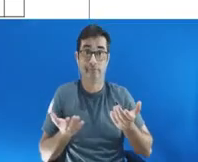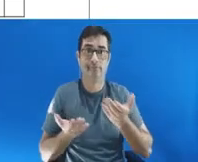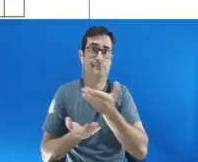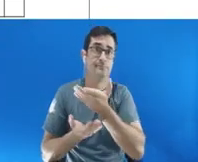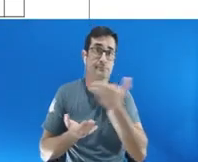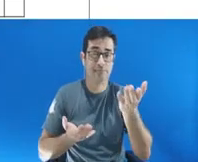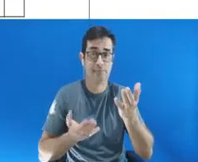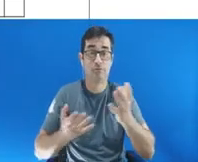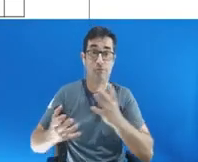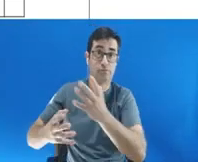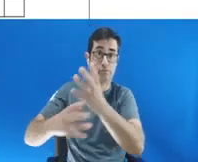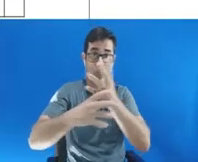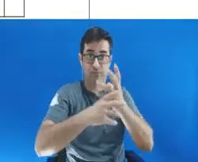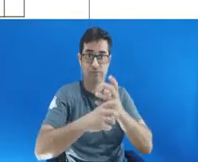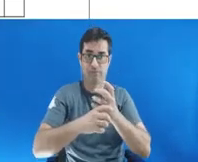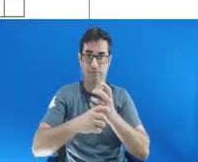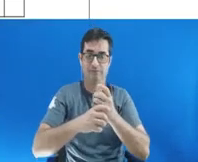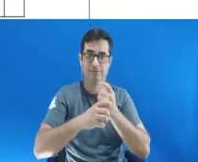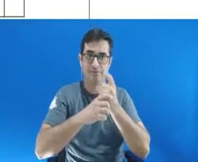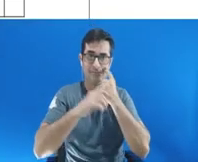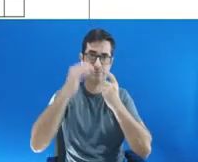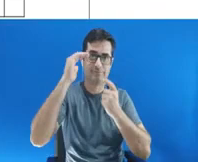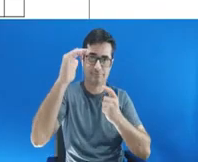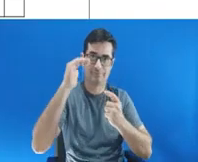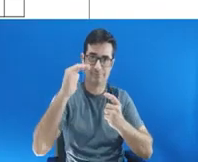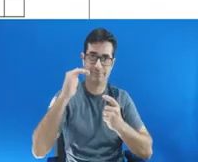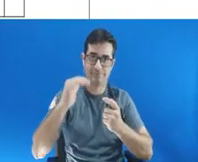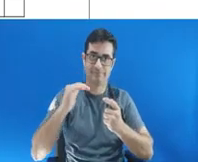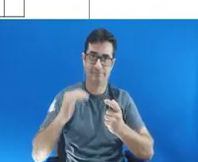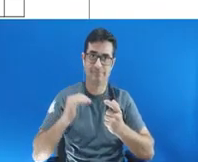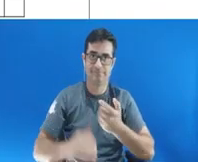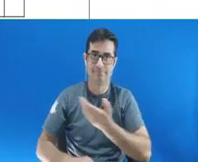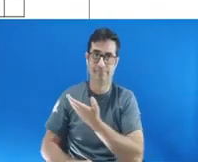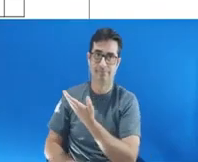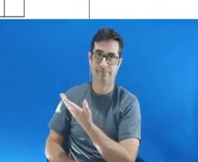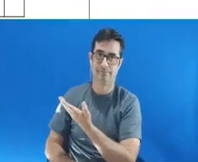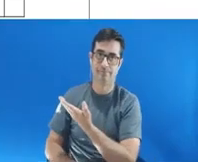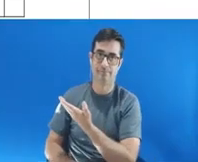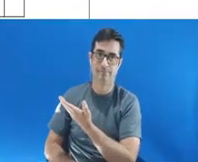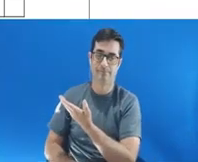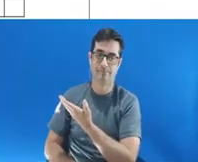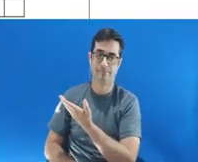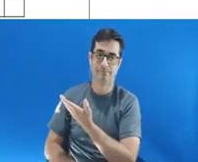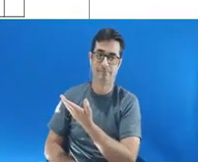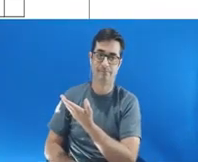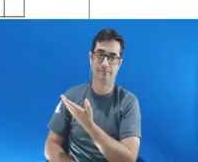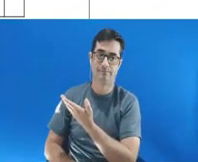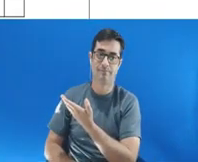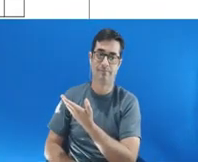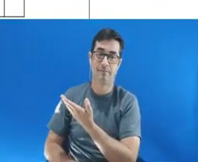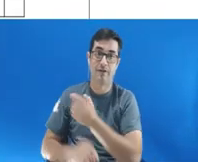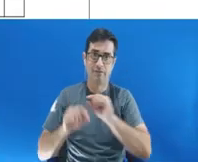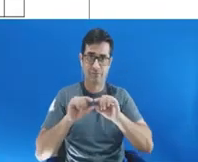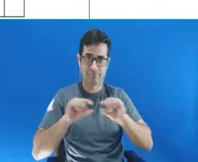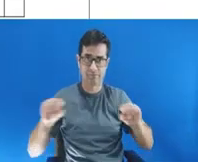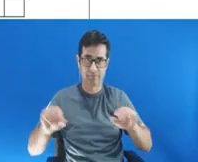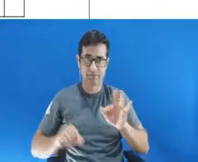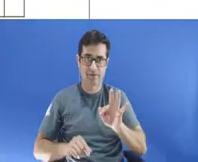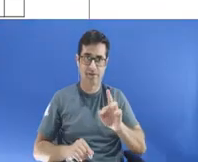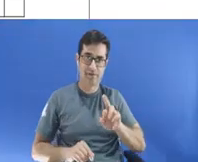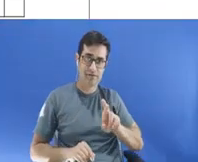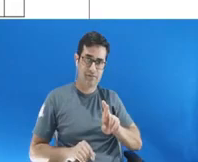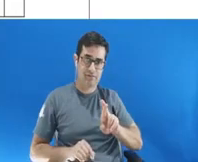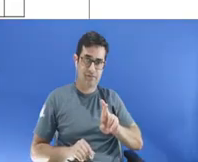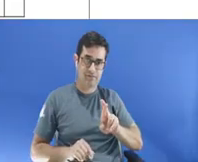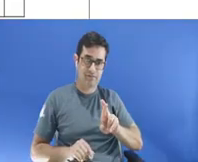esse elétron sente a atração de um pouco mais de 2 prótons, 2,2. Esse elétron vai sentir